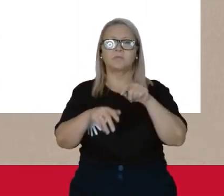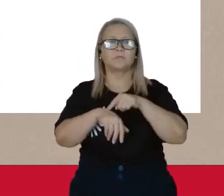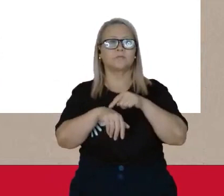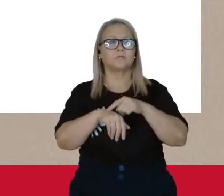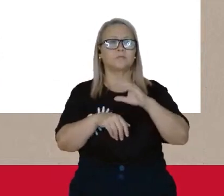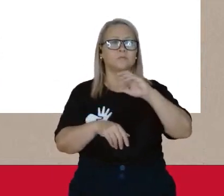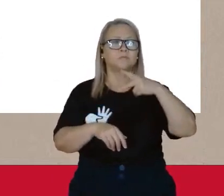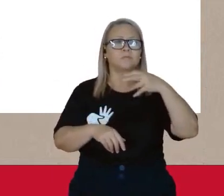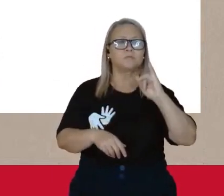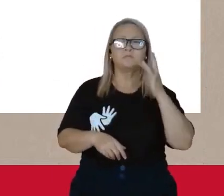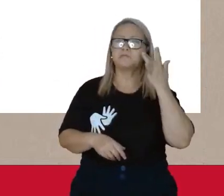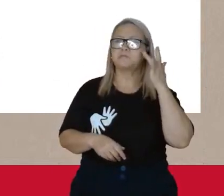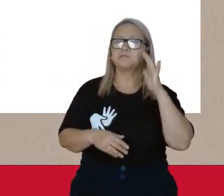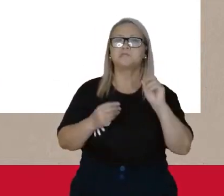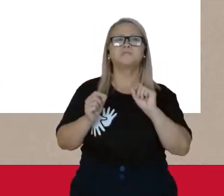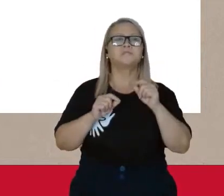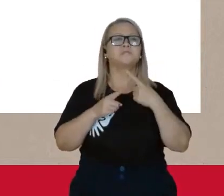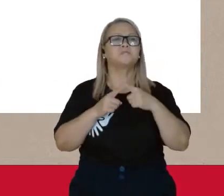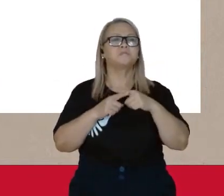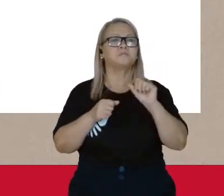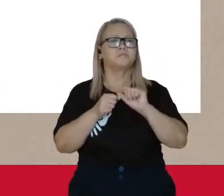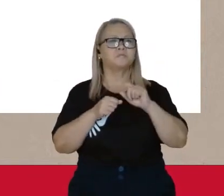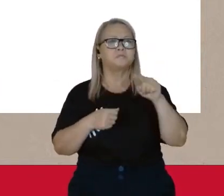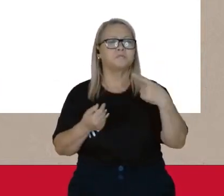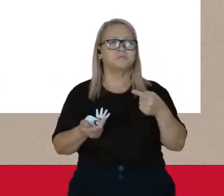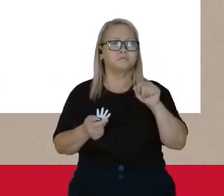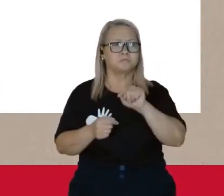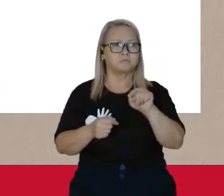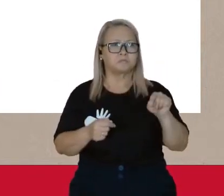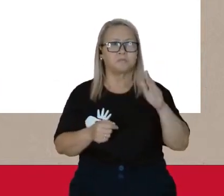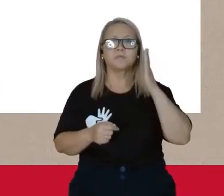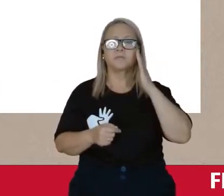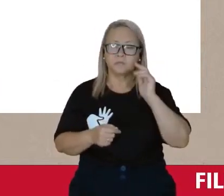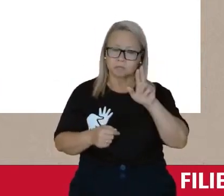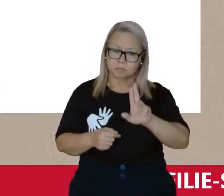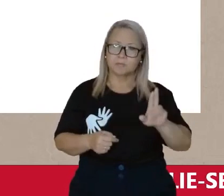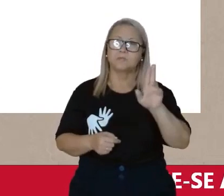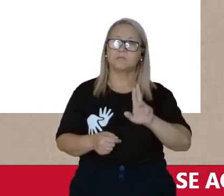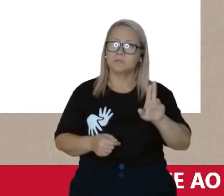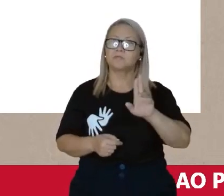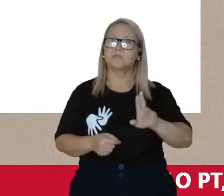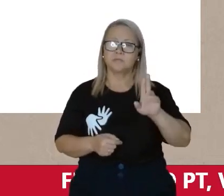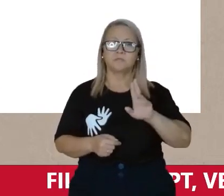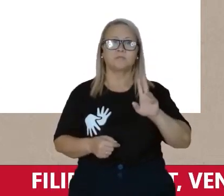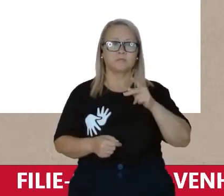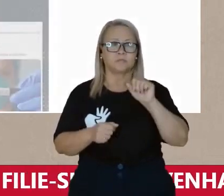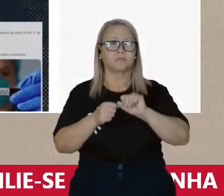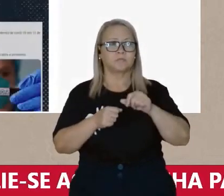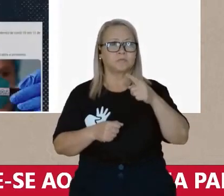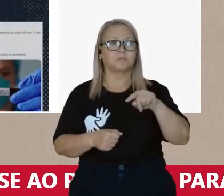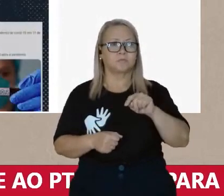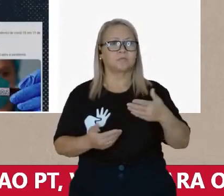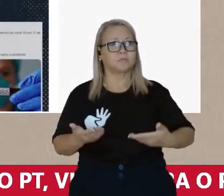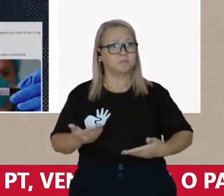sabia porque eu estava fazendo isso. Talvez fazer um blog lá na frente, ou então você sabia que ia ser a última hora. Algum assessor, mas eu sabia que ia servir para